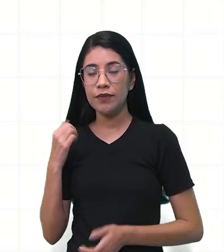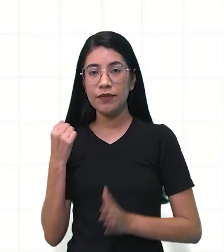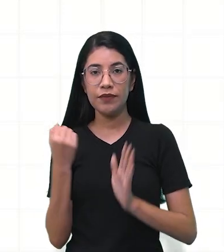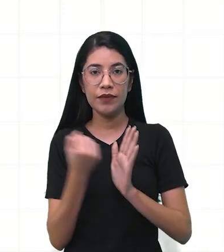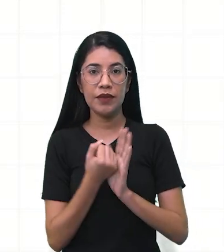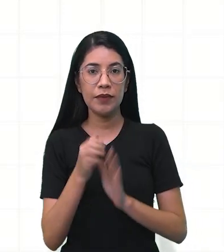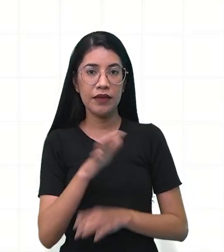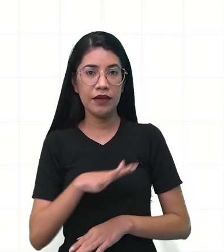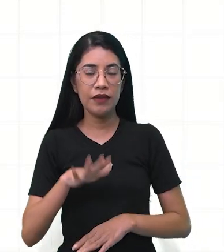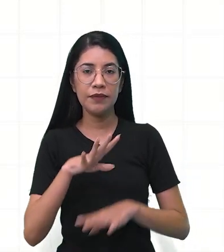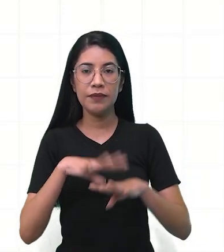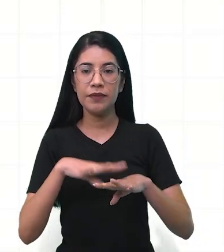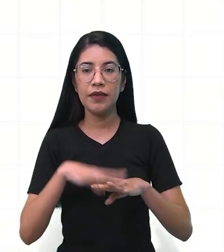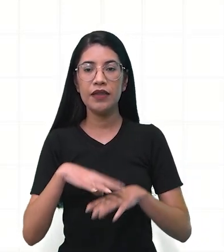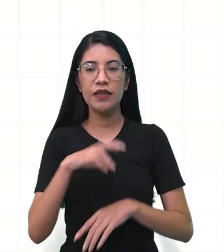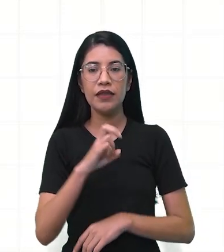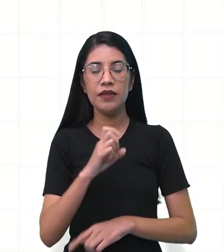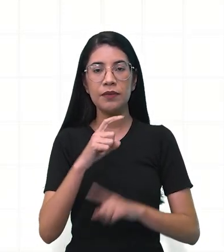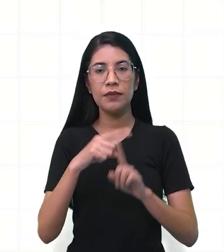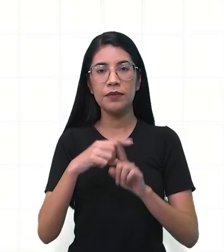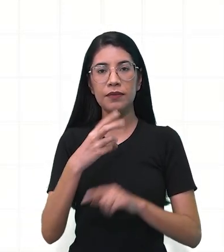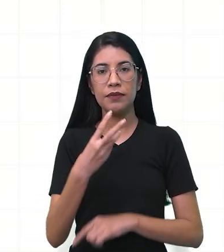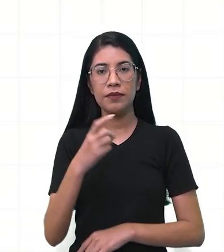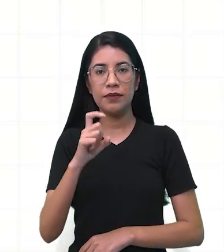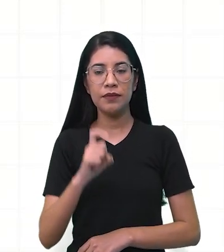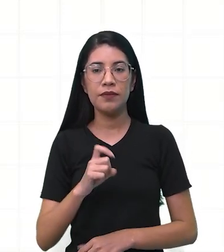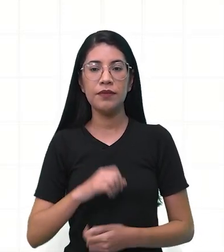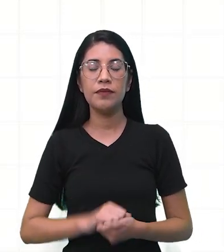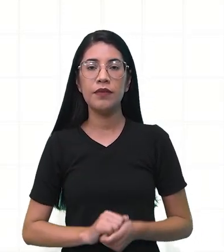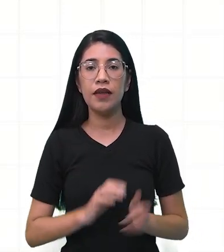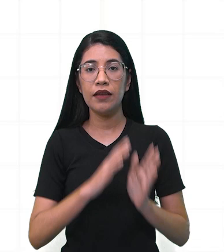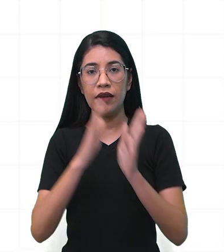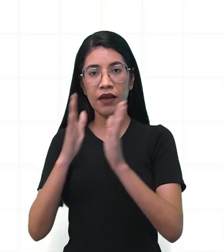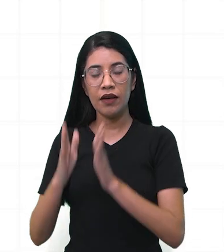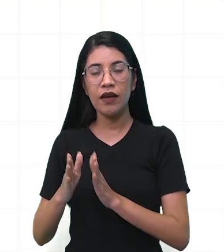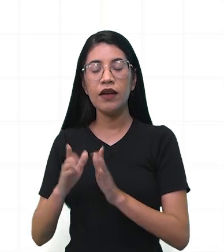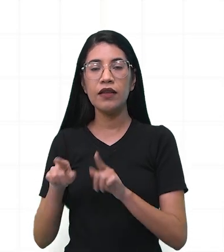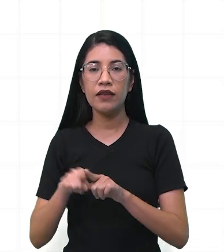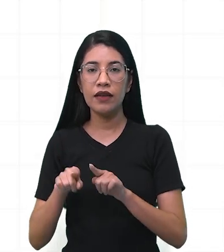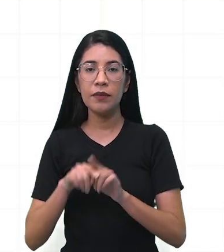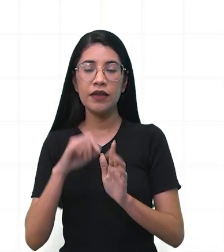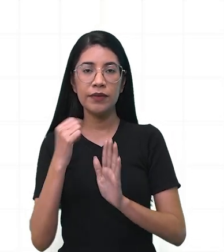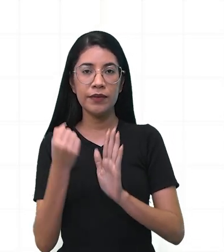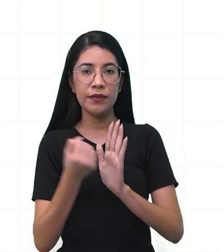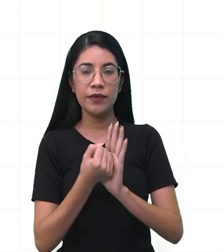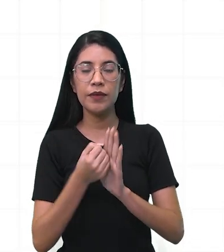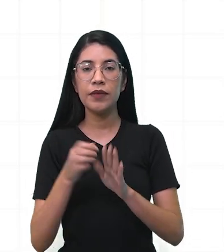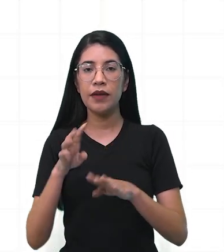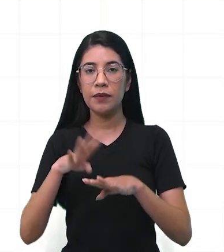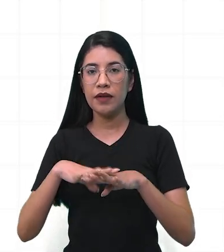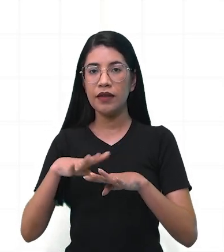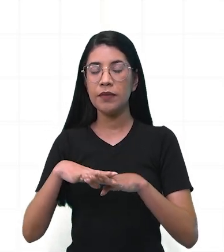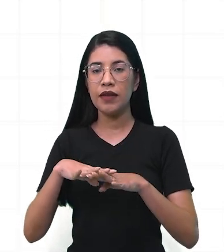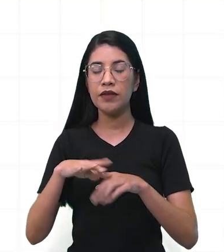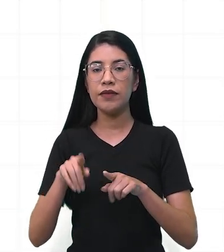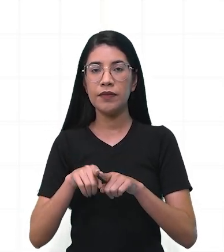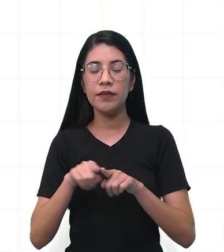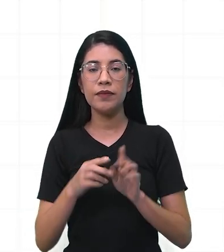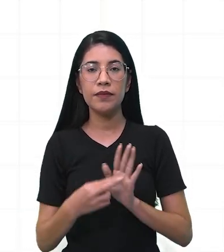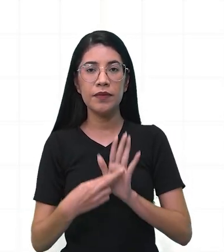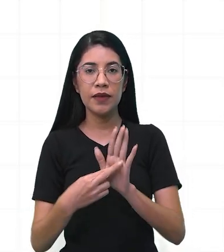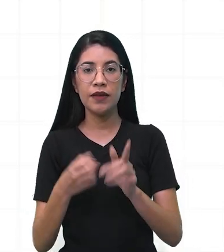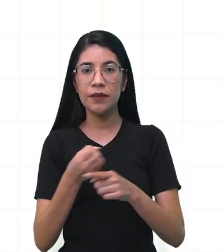ok? Na segunda coluna, nós temos em símbolos matemáticos, né, a representação algébrica, e